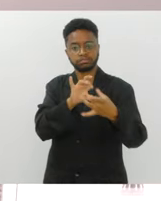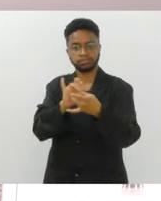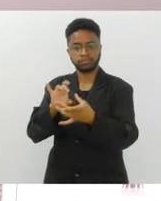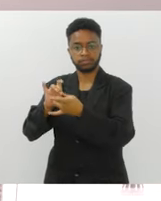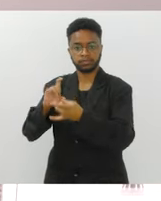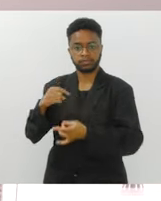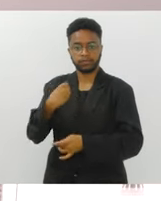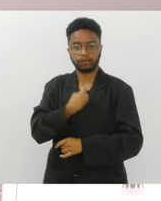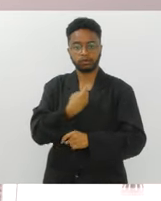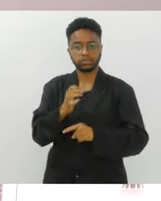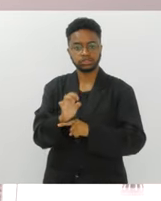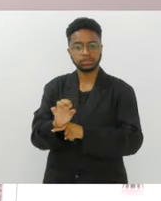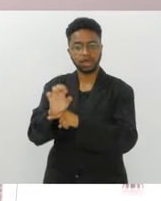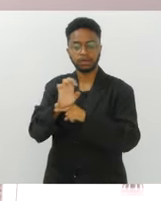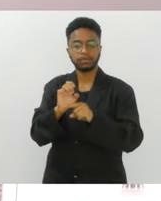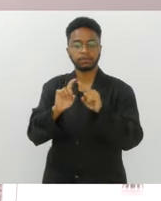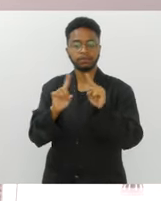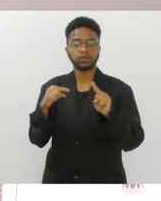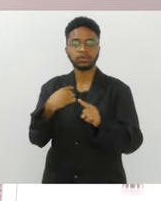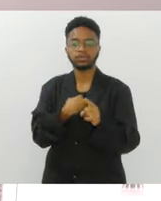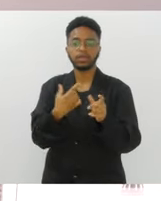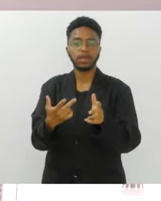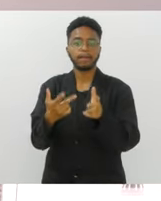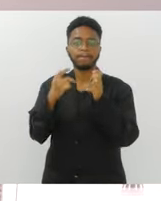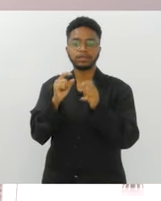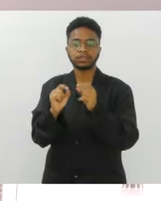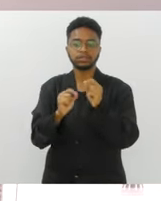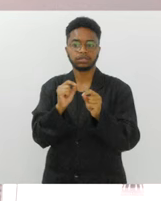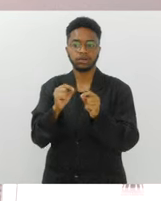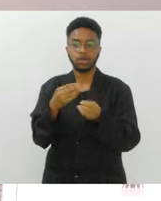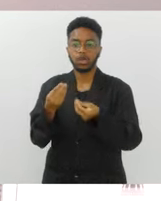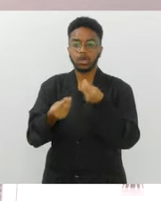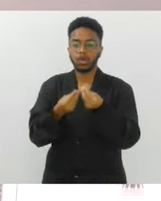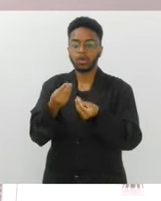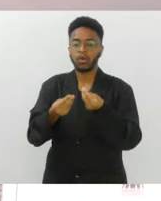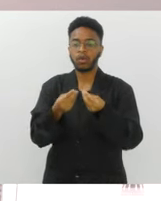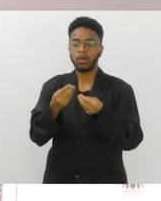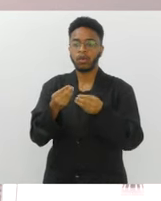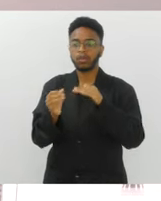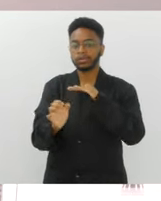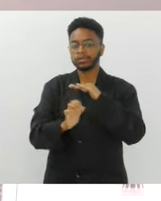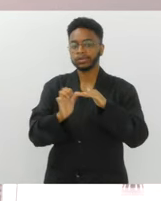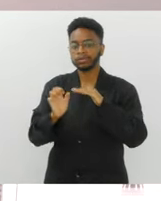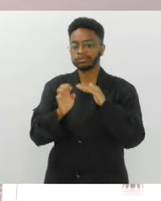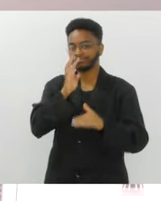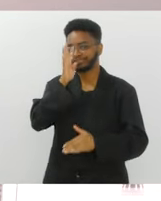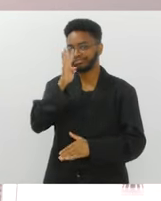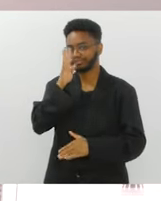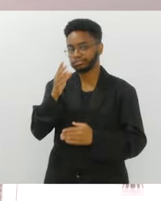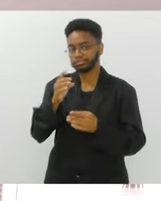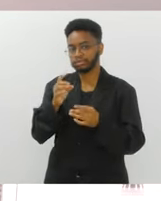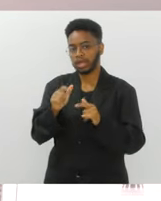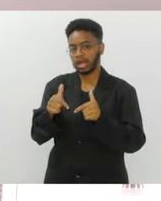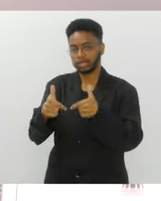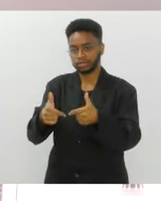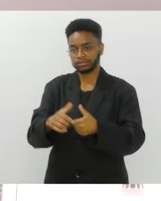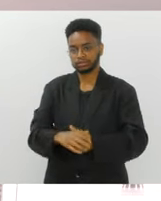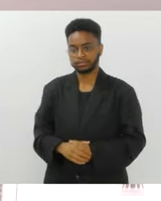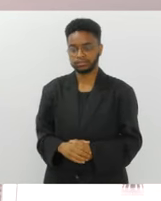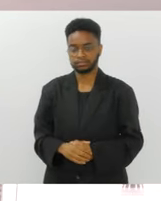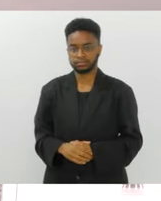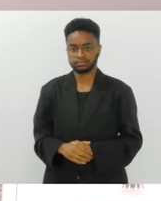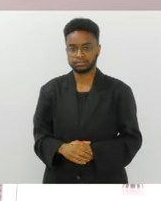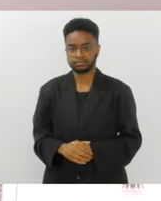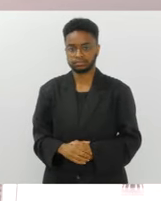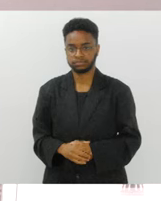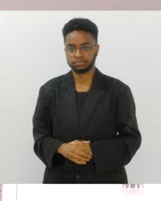nosso estado, e a gente vê lá como, com essa concessionária, de que maneira ficou as condições